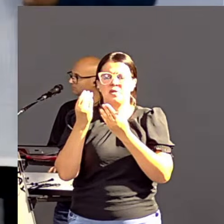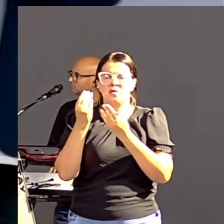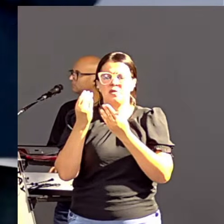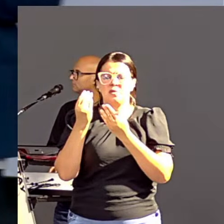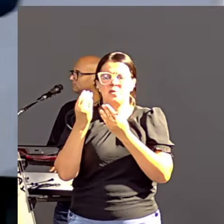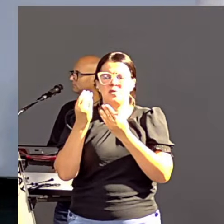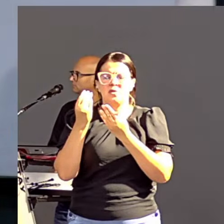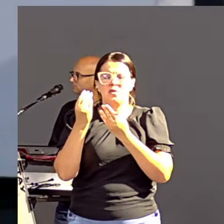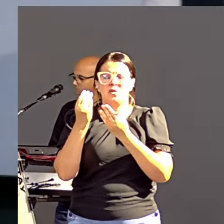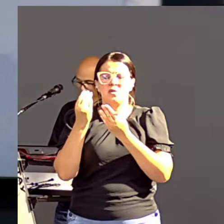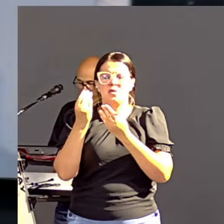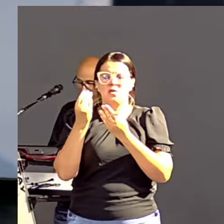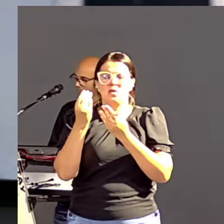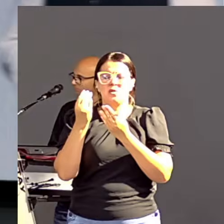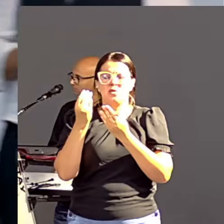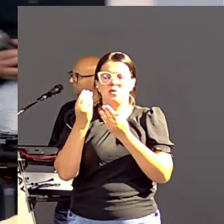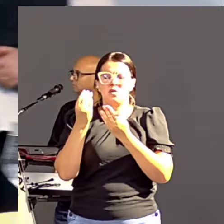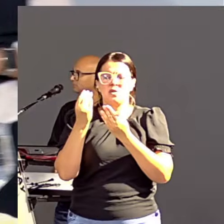Entre em frequência com o céu.